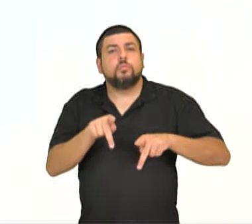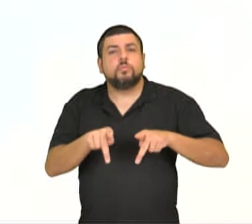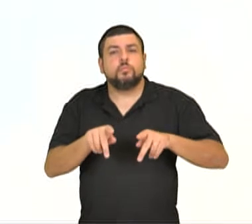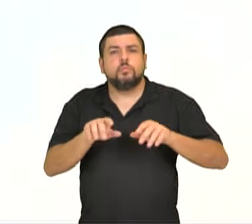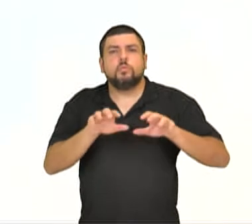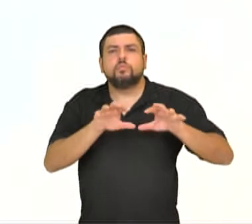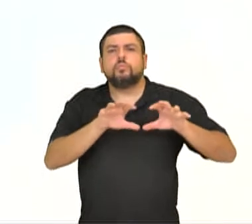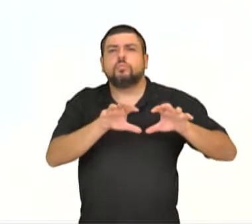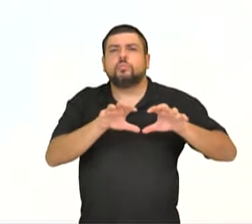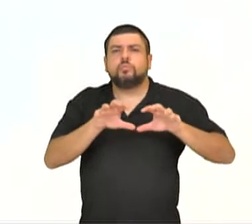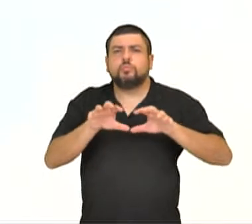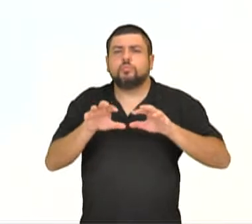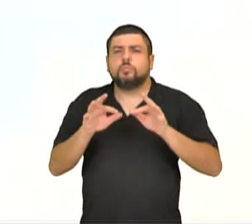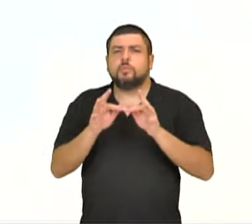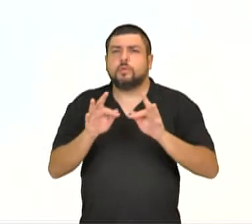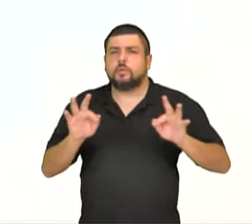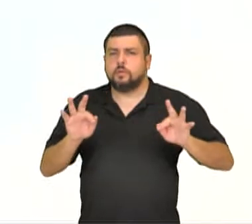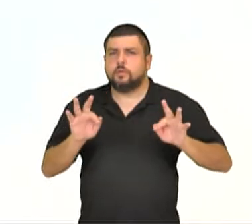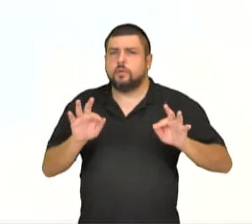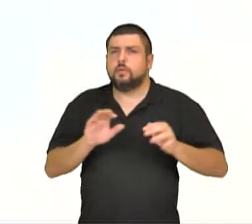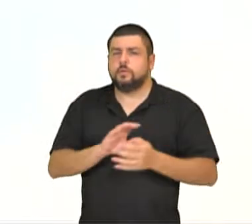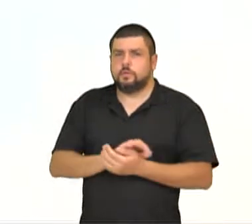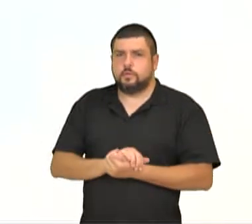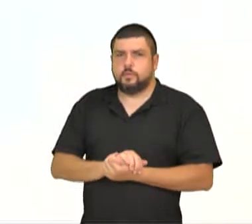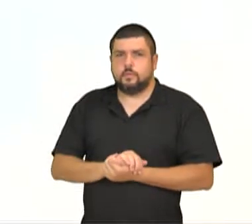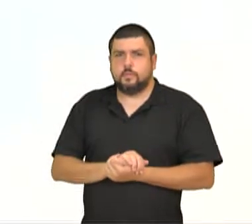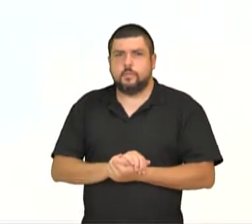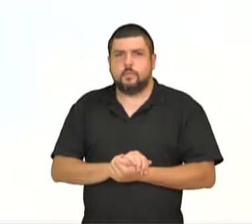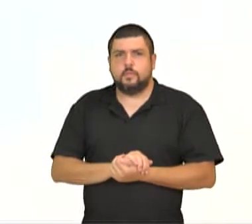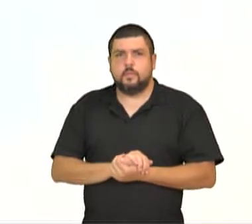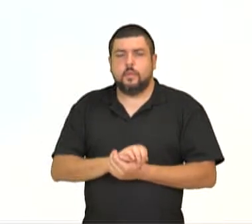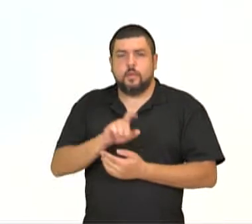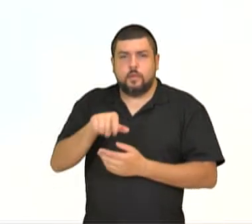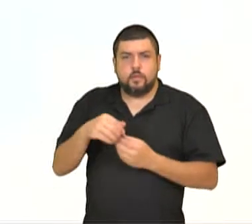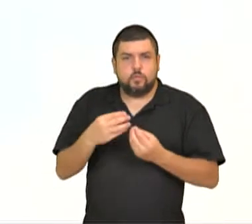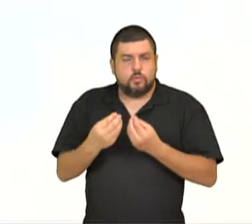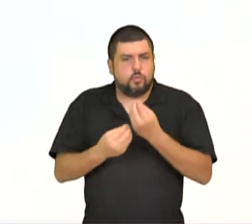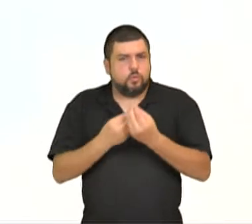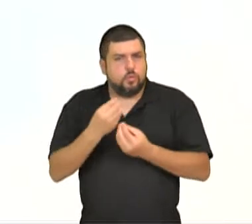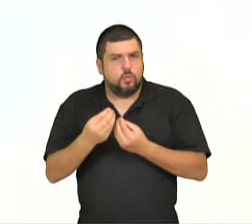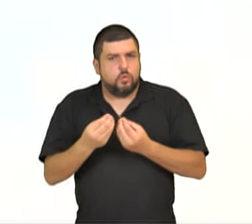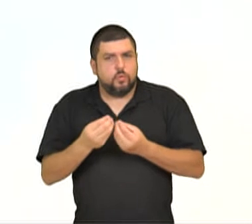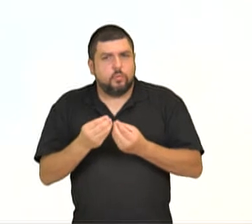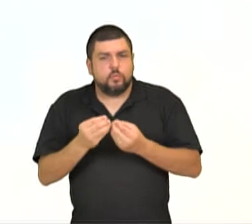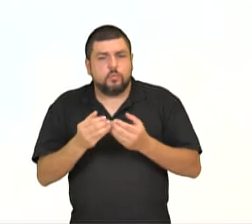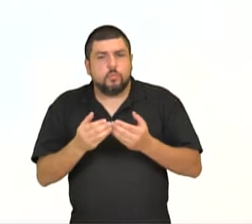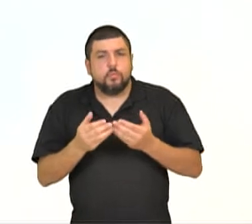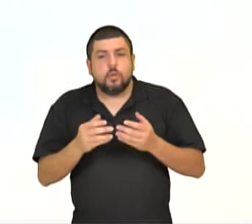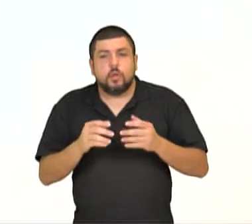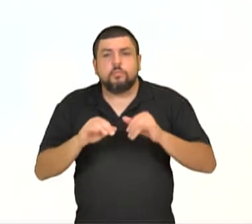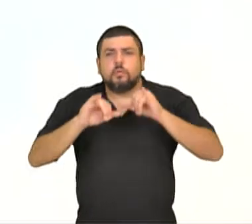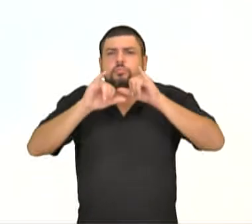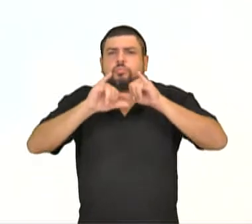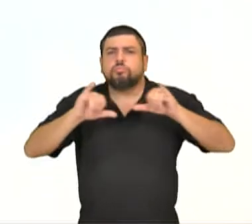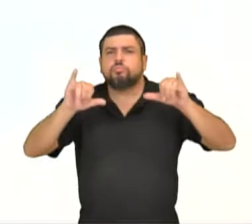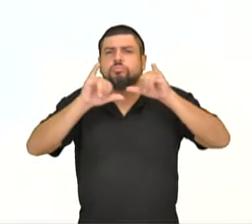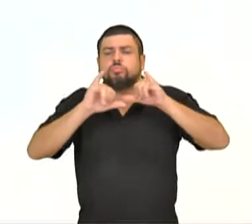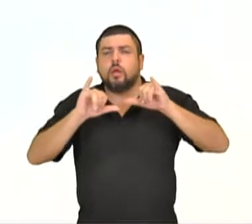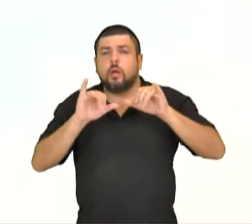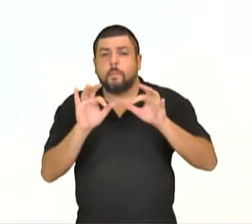que aparentemente são objetivas. Ou seja, é atrair subjetivamente o público com